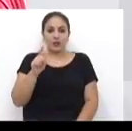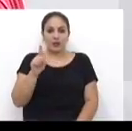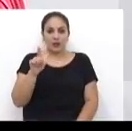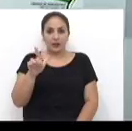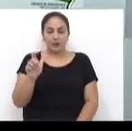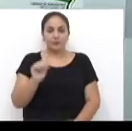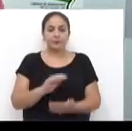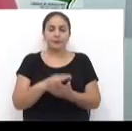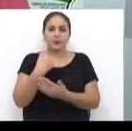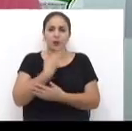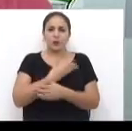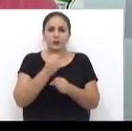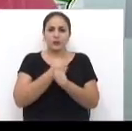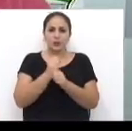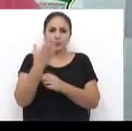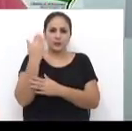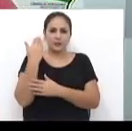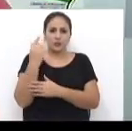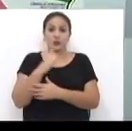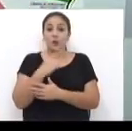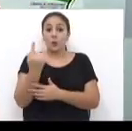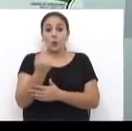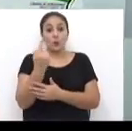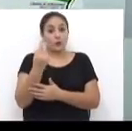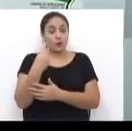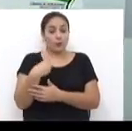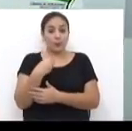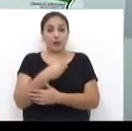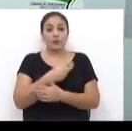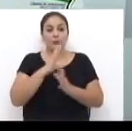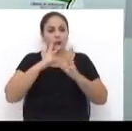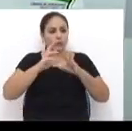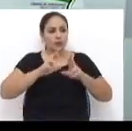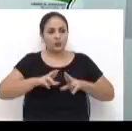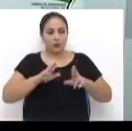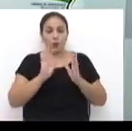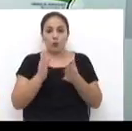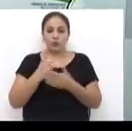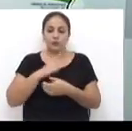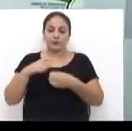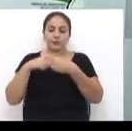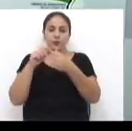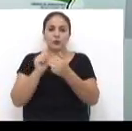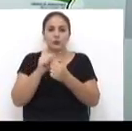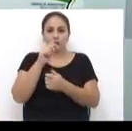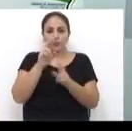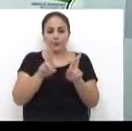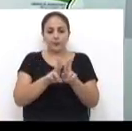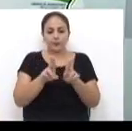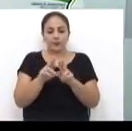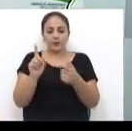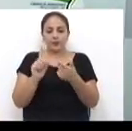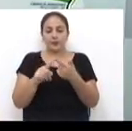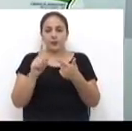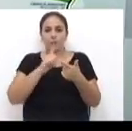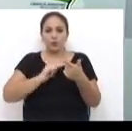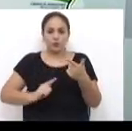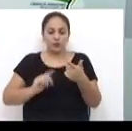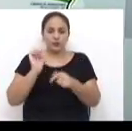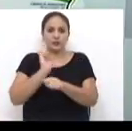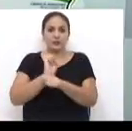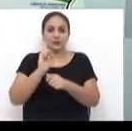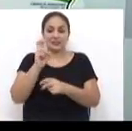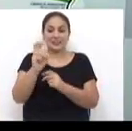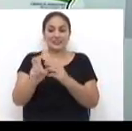Médico Legal. Nós tivemos no passado o Dr. Flávio Corb, que era o único médico legista para toda a região. Hoje temos um convênio com a UPF, governo